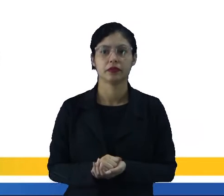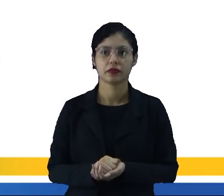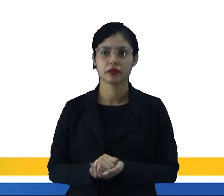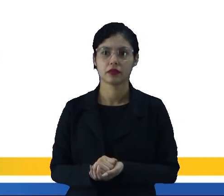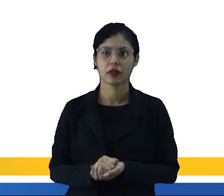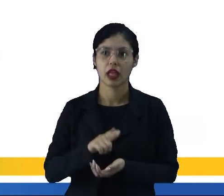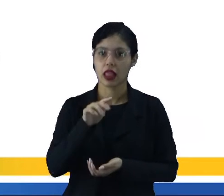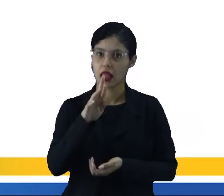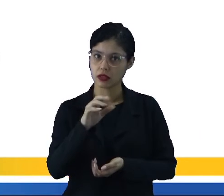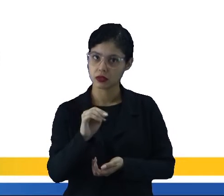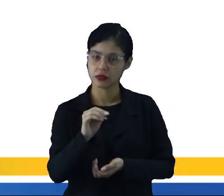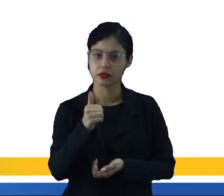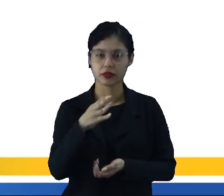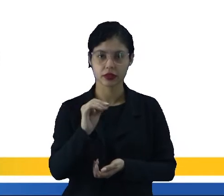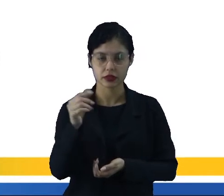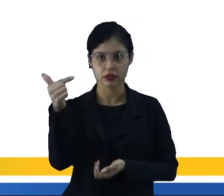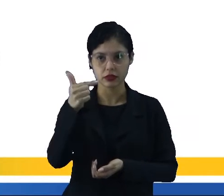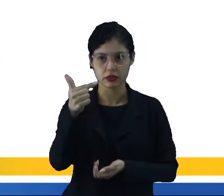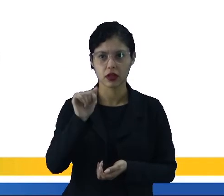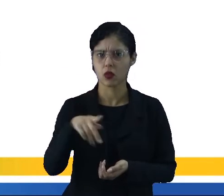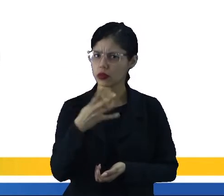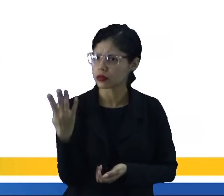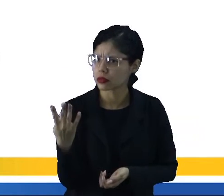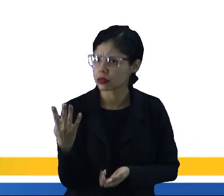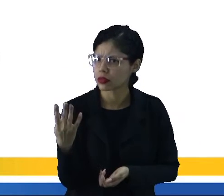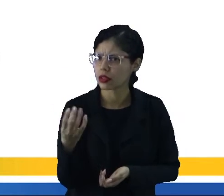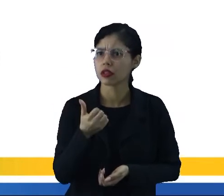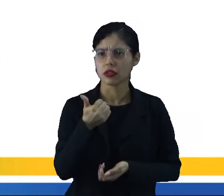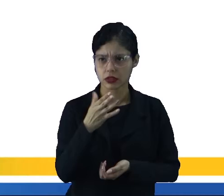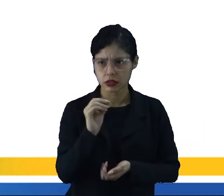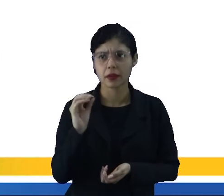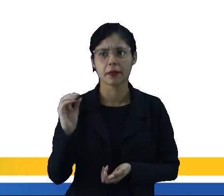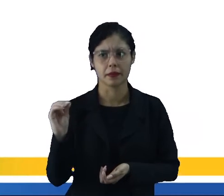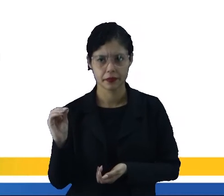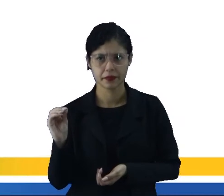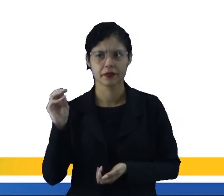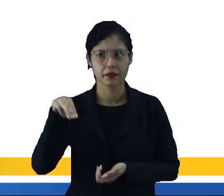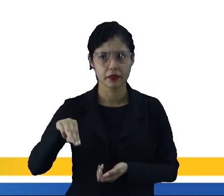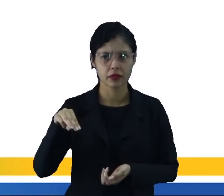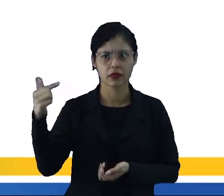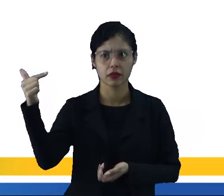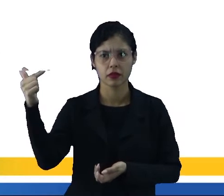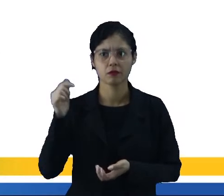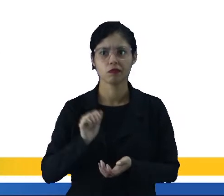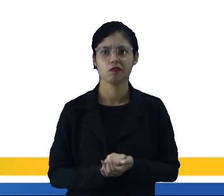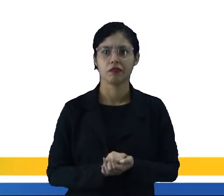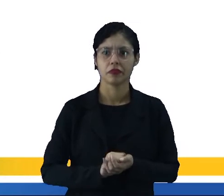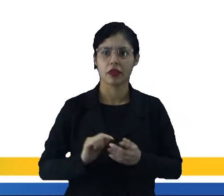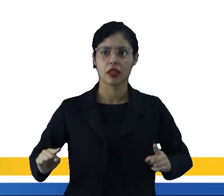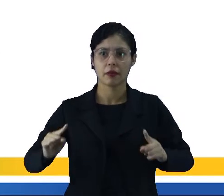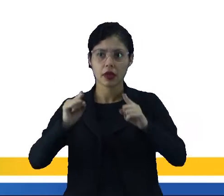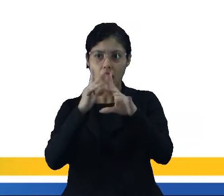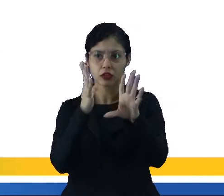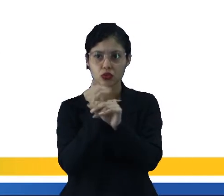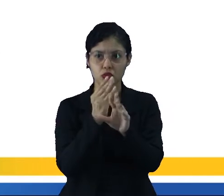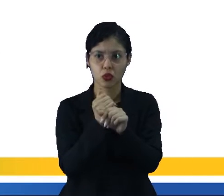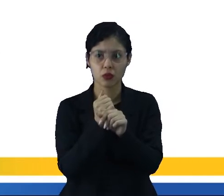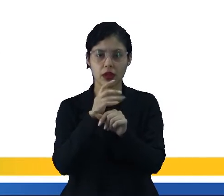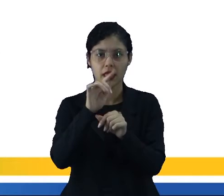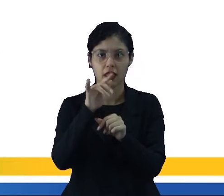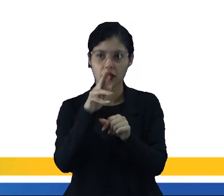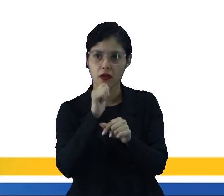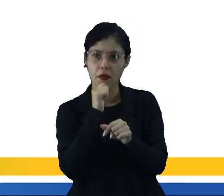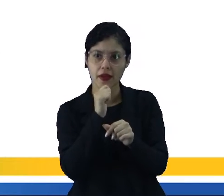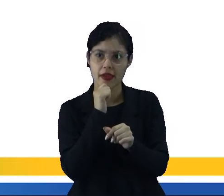é lado ao quadrado 10 ao quadrado dá quanto 100 metros quadrados a área da pirâmide é a soma da área